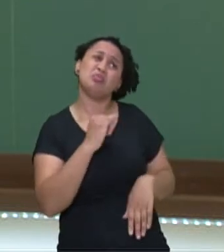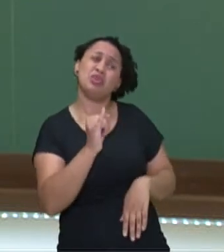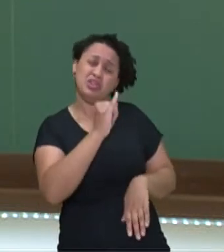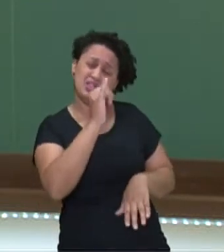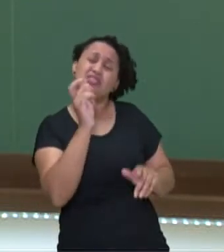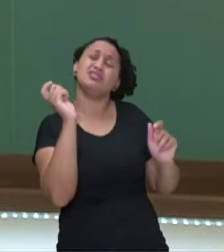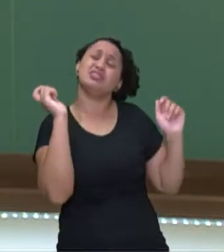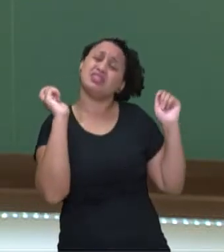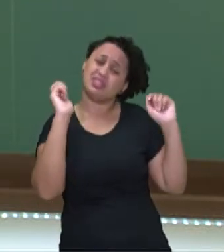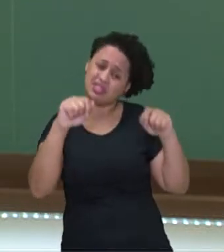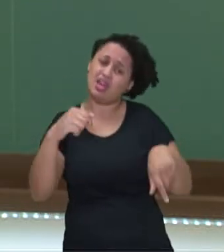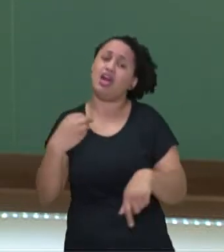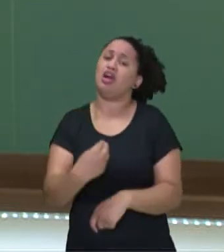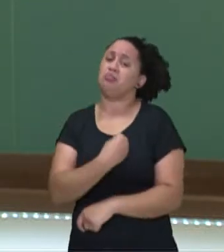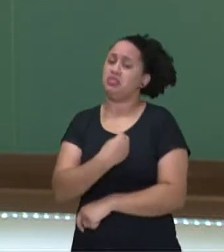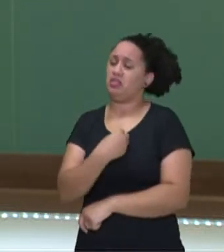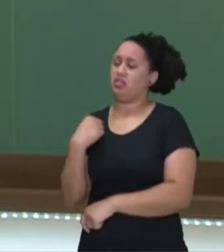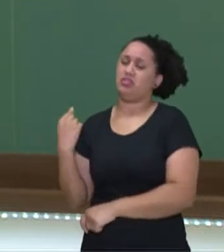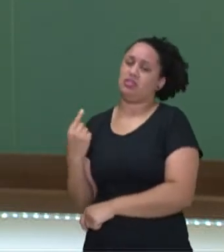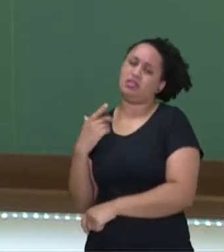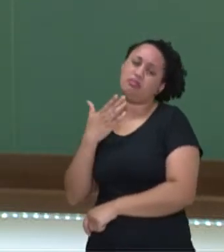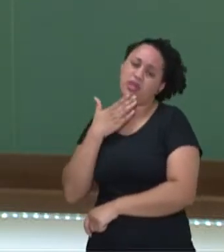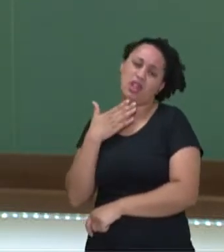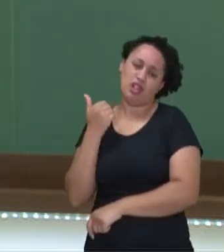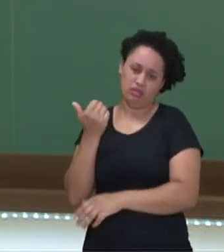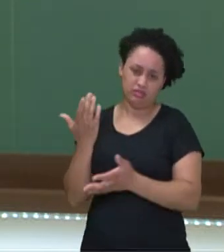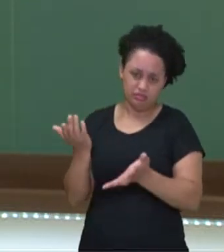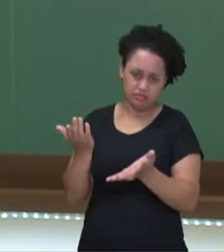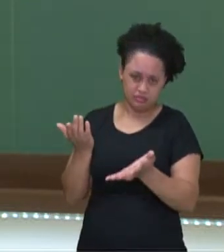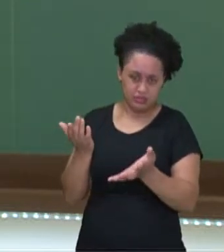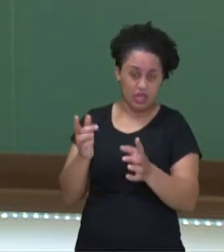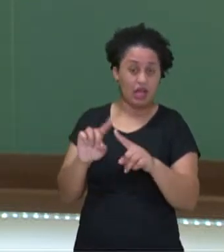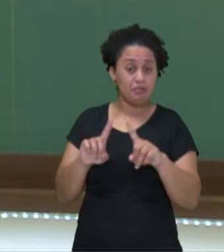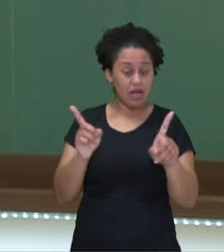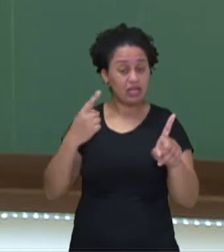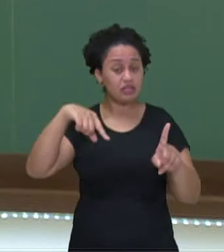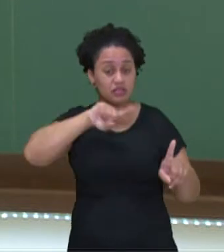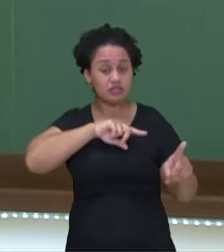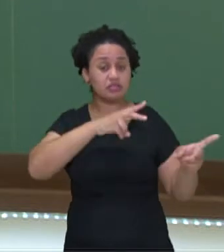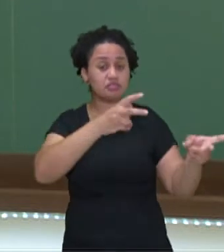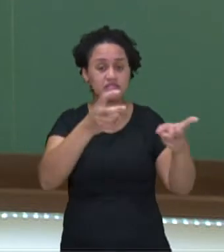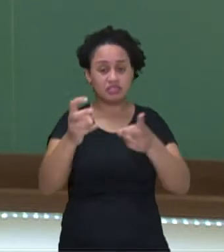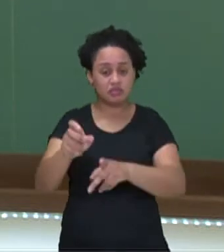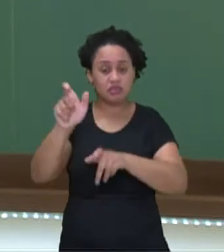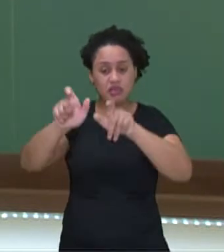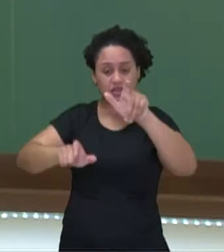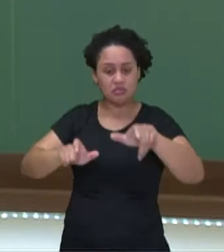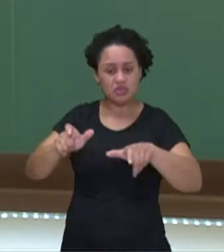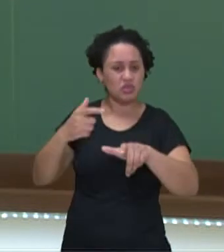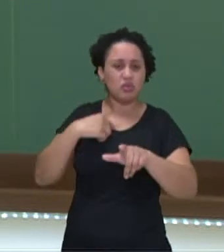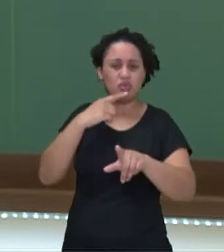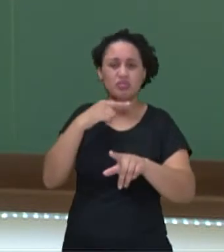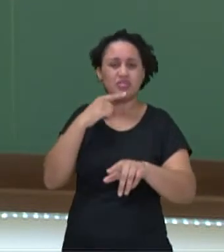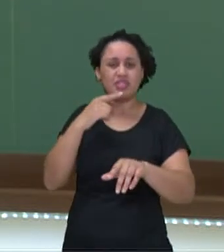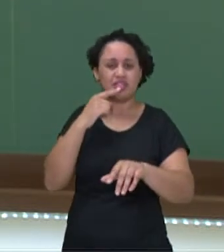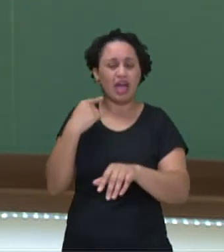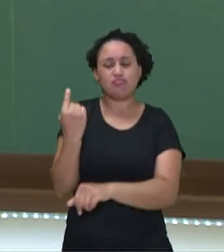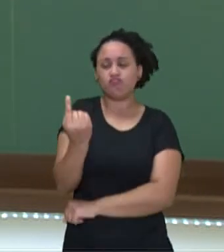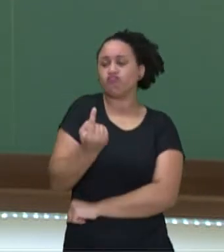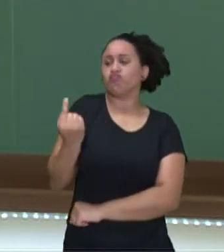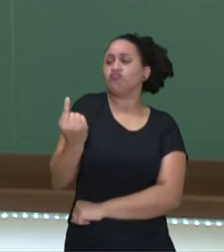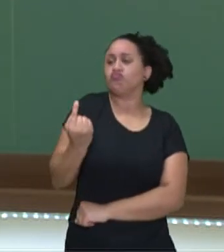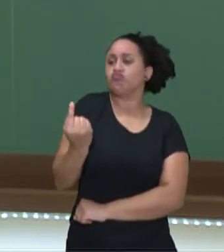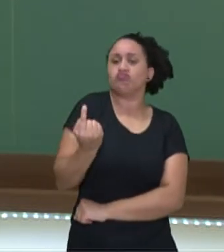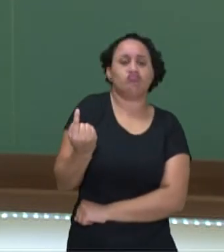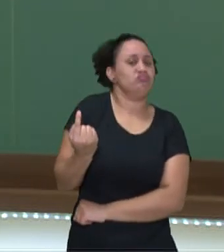viver muito bem isoladamente. E a gente já viu que nenhum homem é uma ilha, não dá para viver